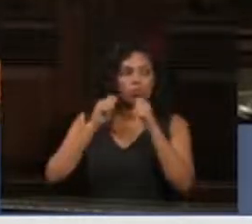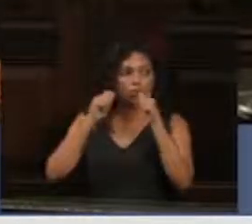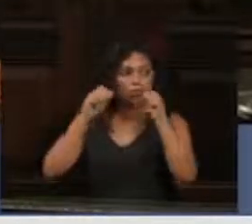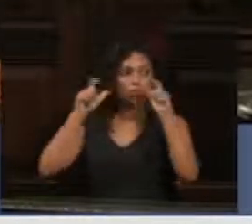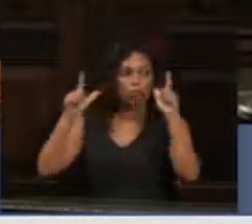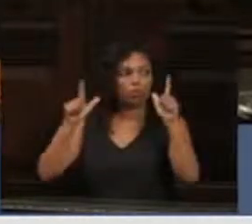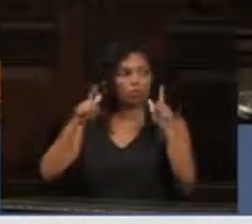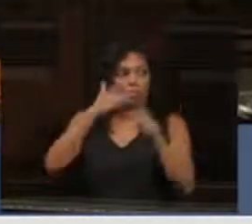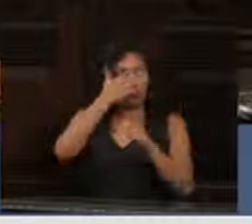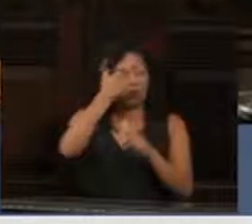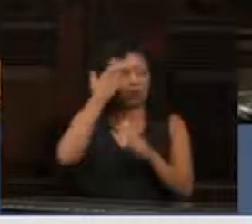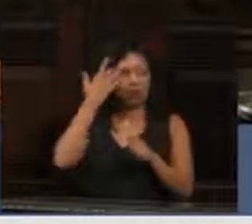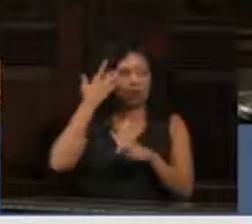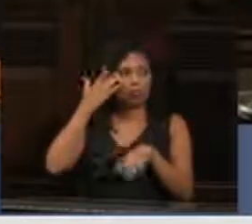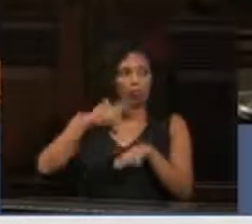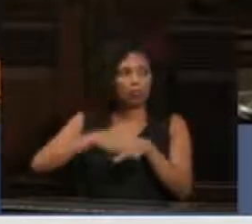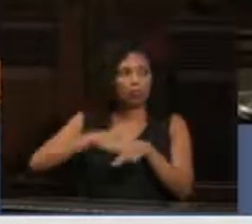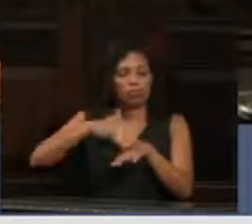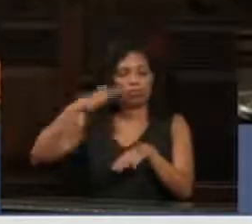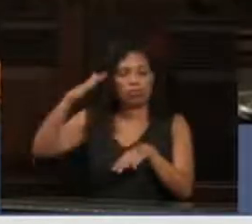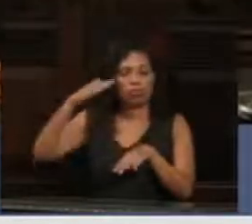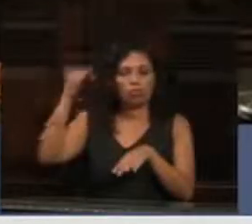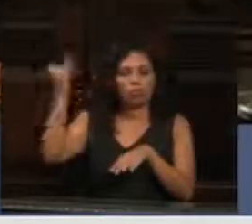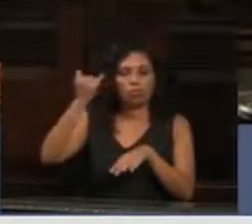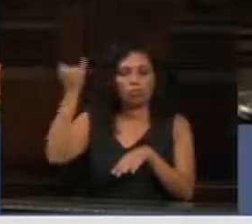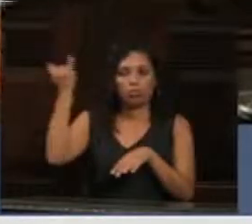às autoridades máximas do nosso estado.